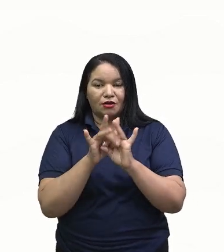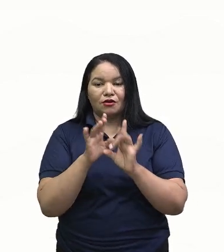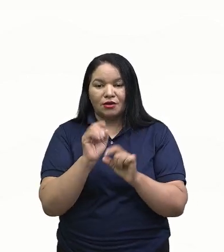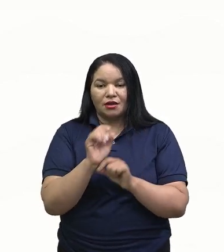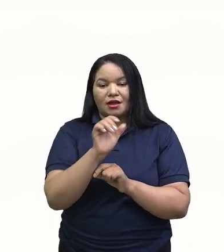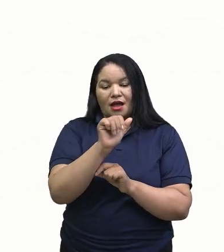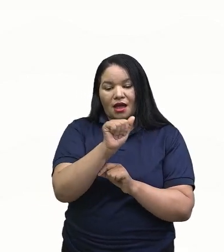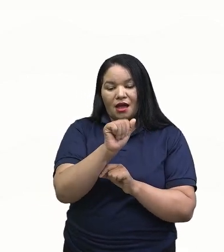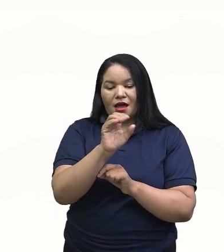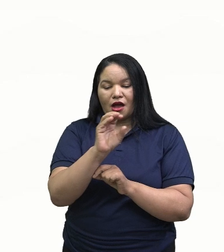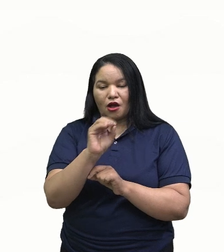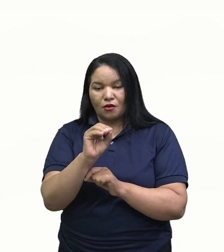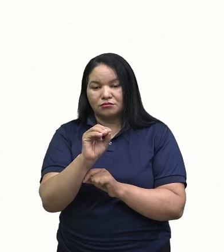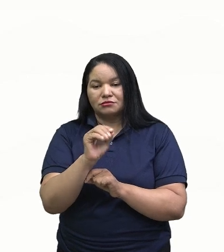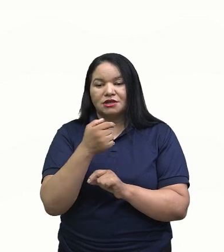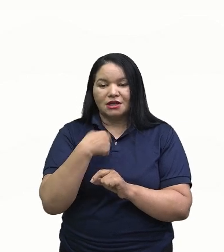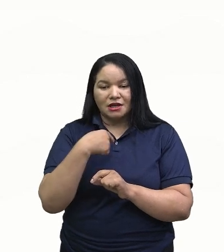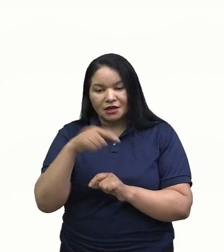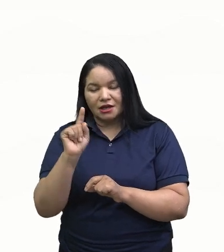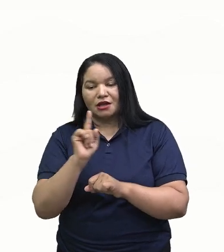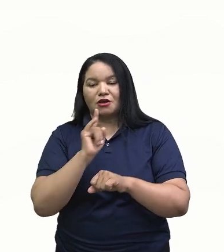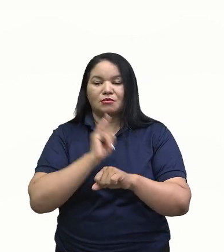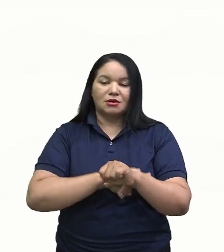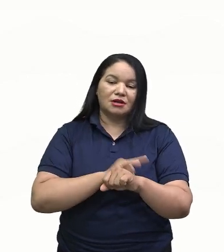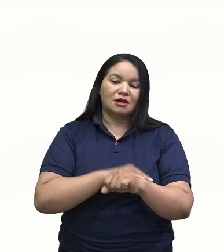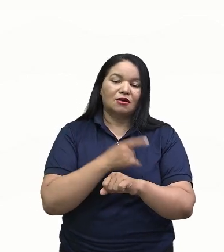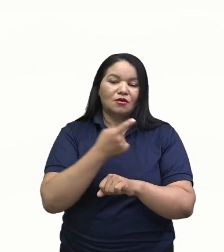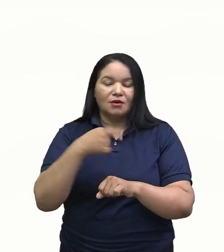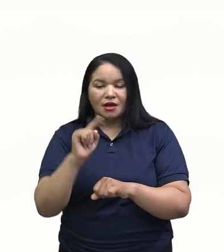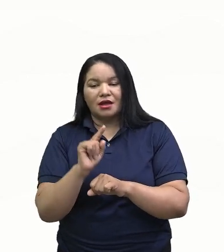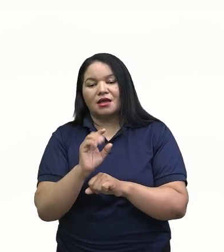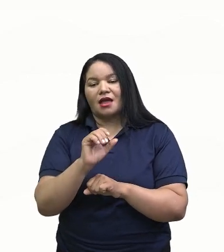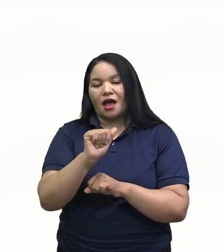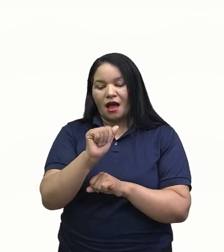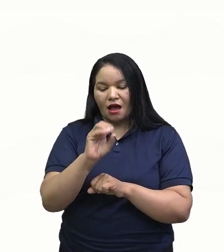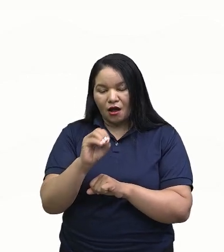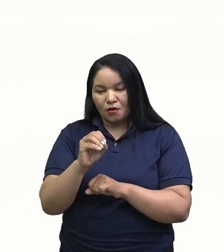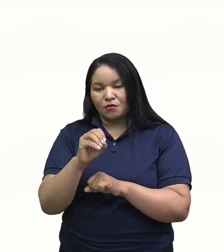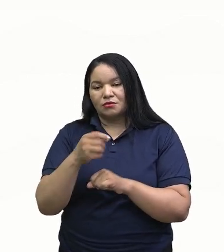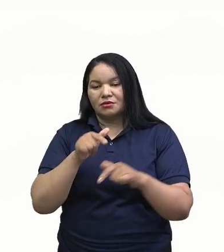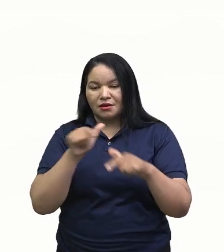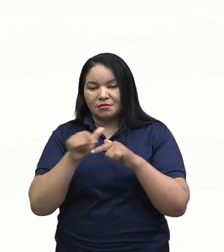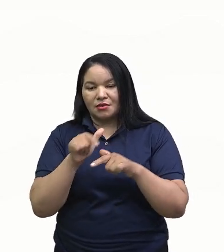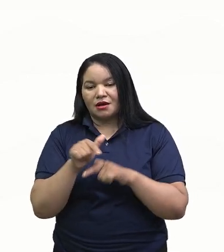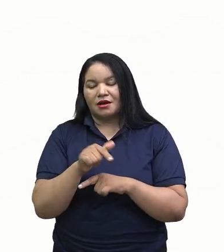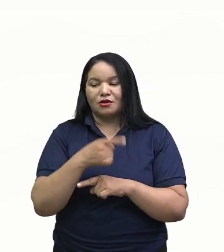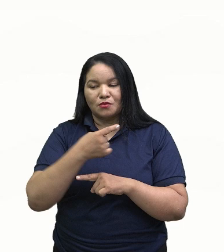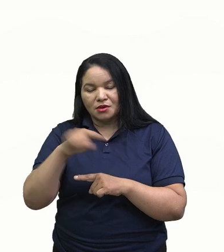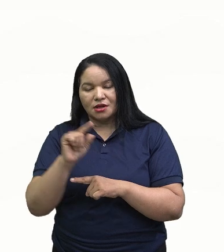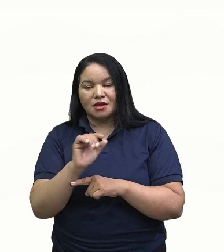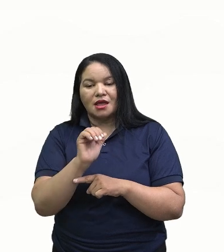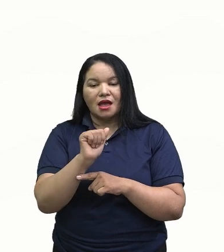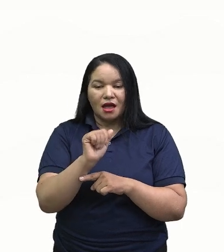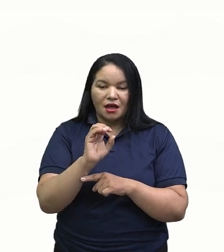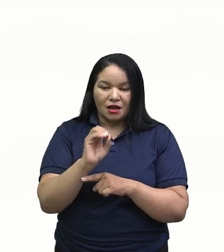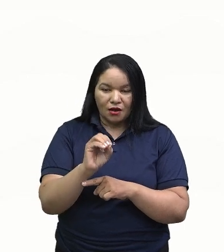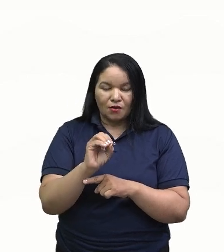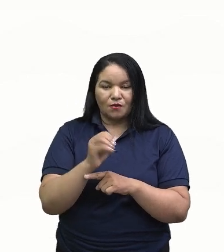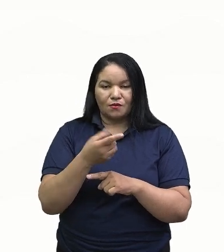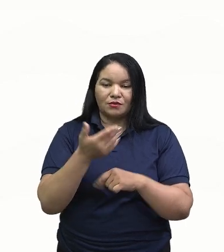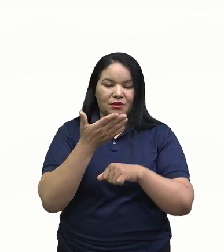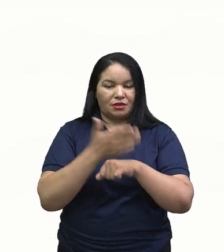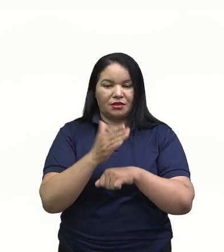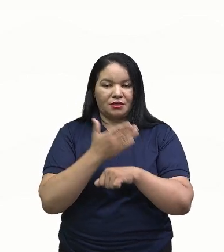ao trabalho, irei ao treino. Então, observe que quando eu tiver uma palavra no